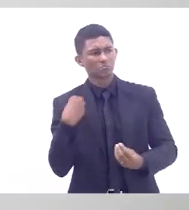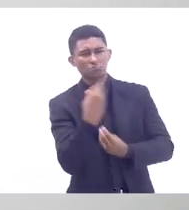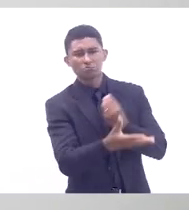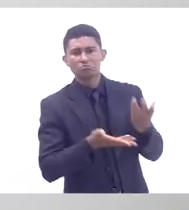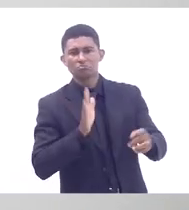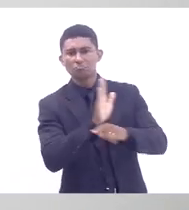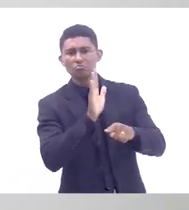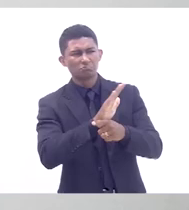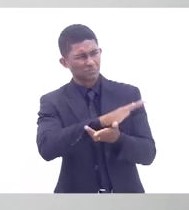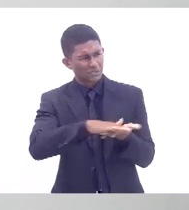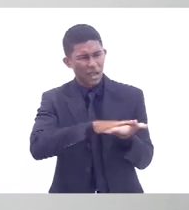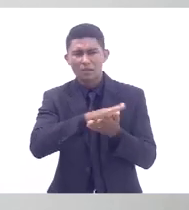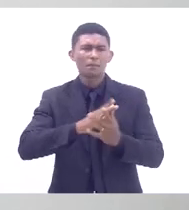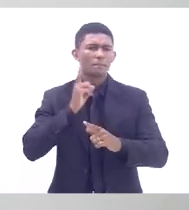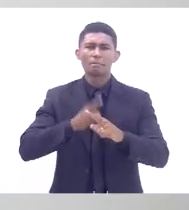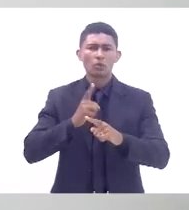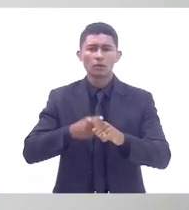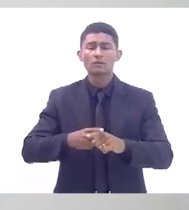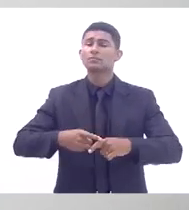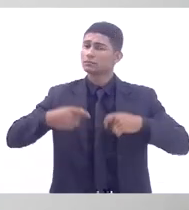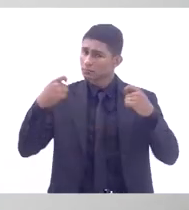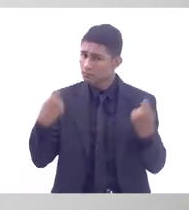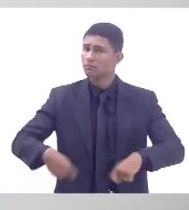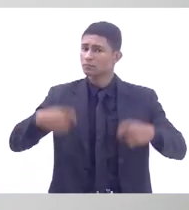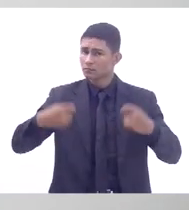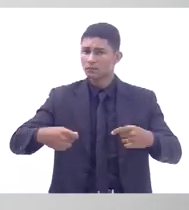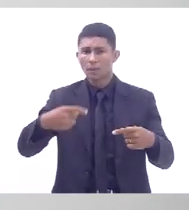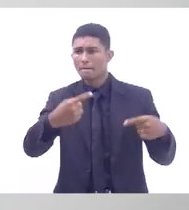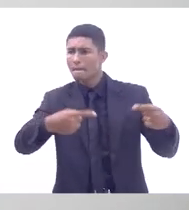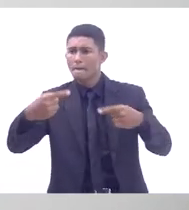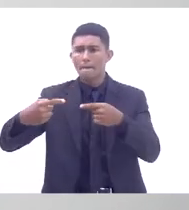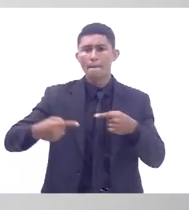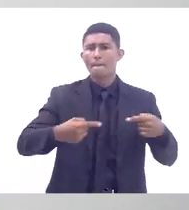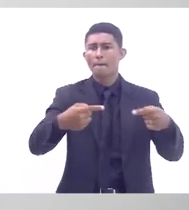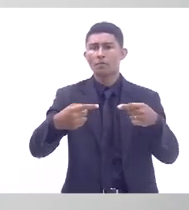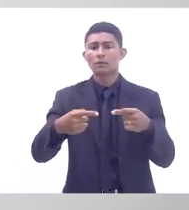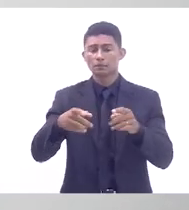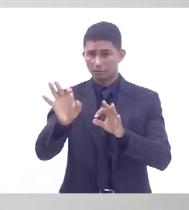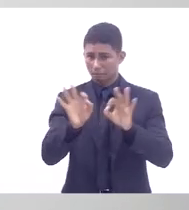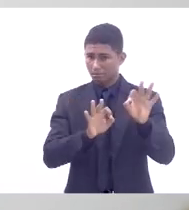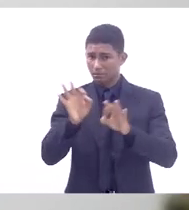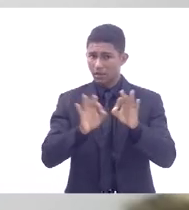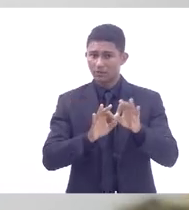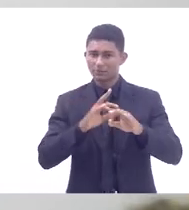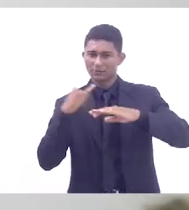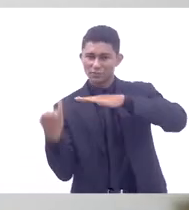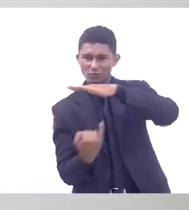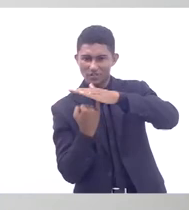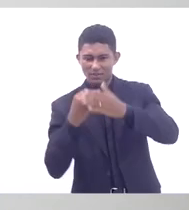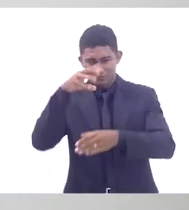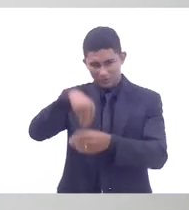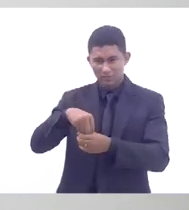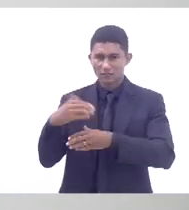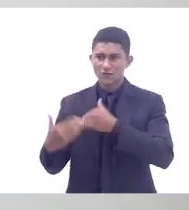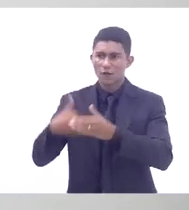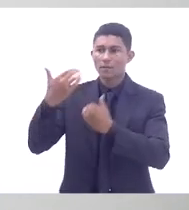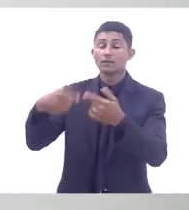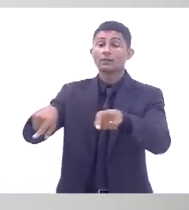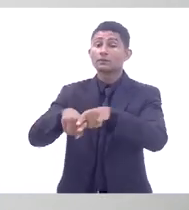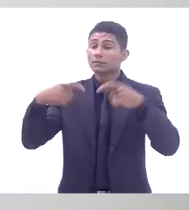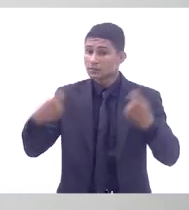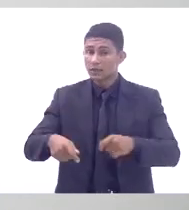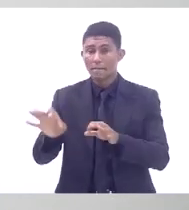precisamos debater amplamente o plano de desenvolvimento institucional e criar um plano de